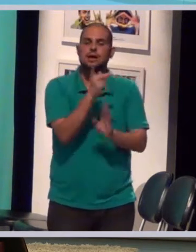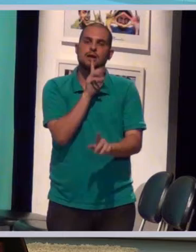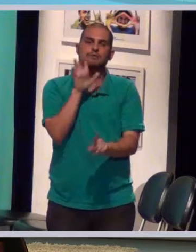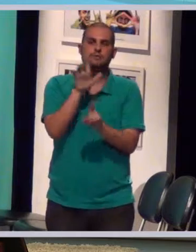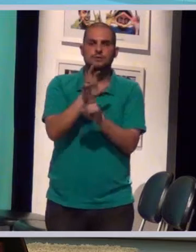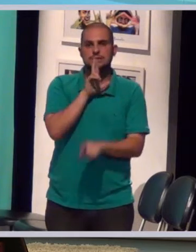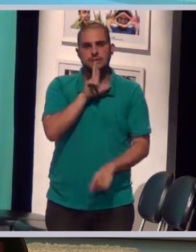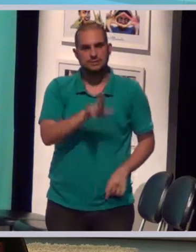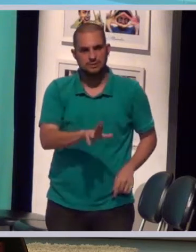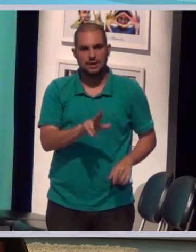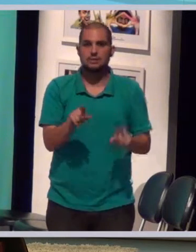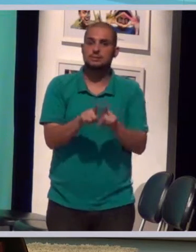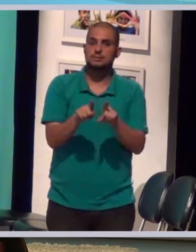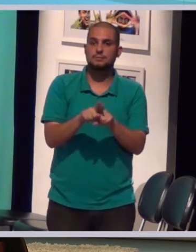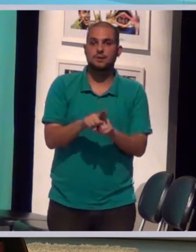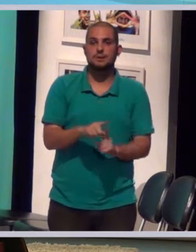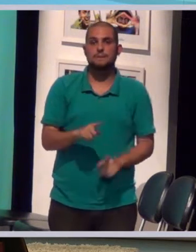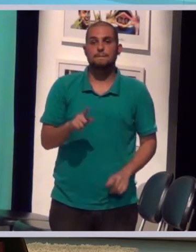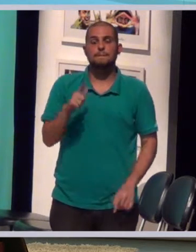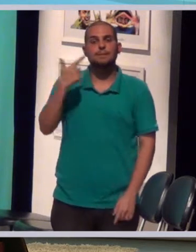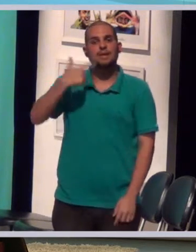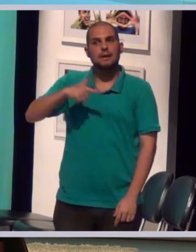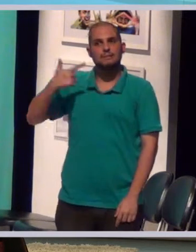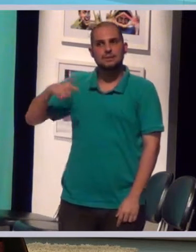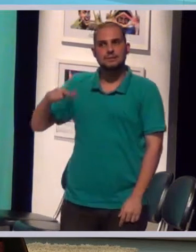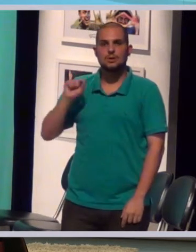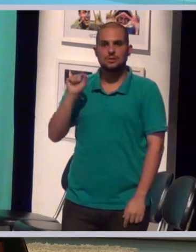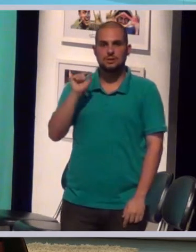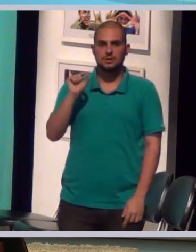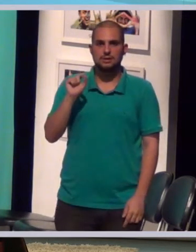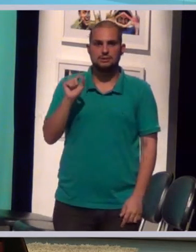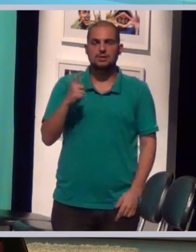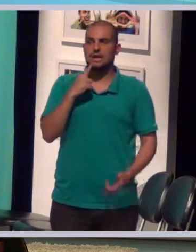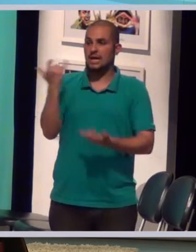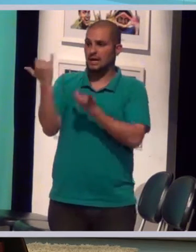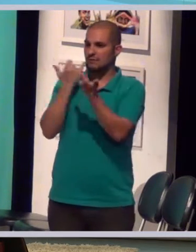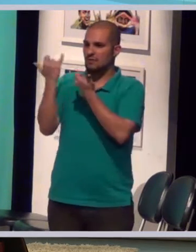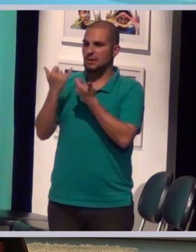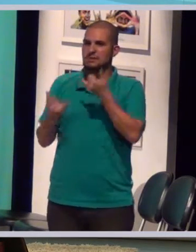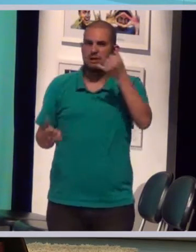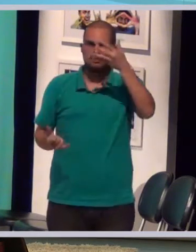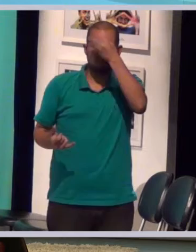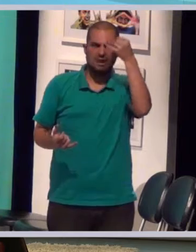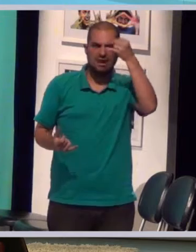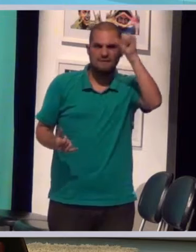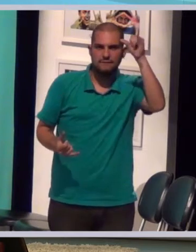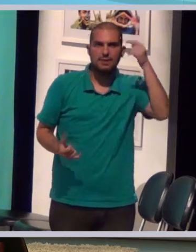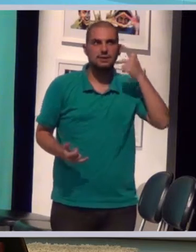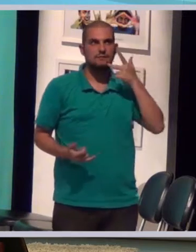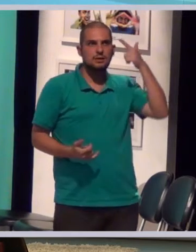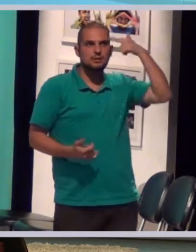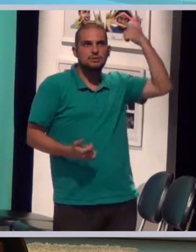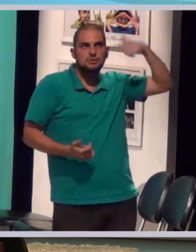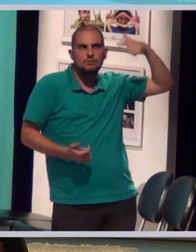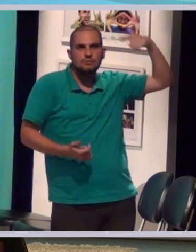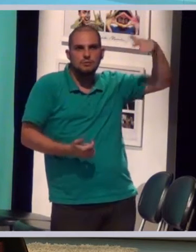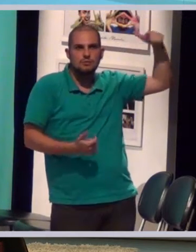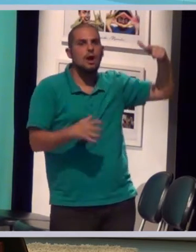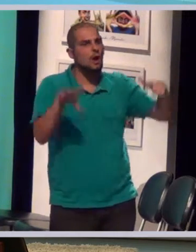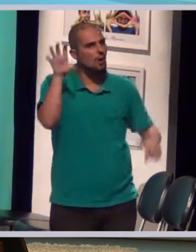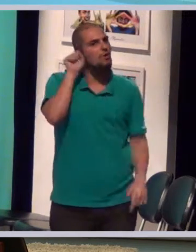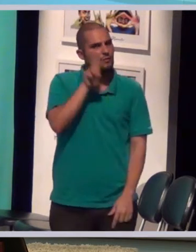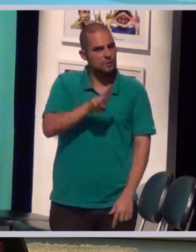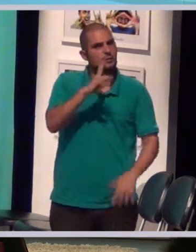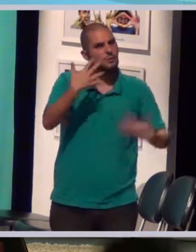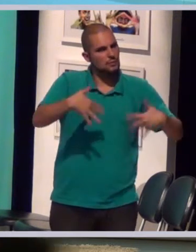trabalho. O uso da repetição subvocal, que é você ficar repetindo a informação para não esquecer dela, ele é mais usado por ouvintes e por surdos.